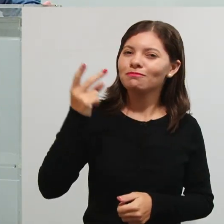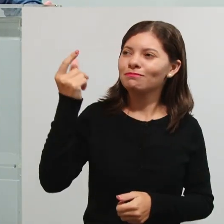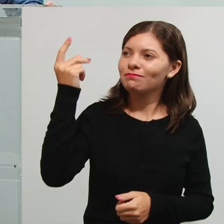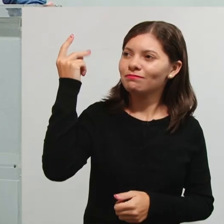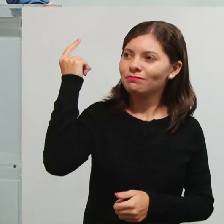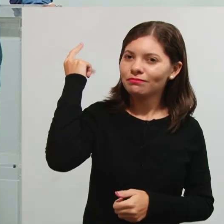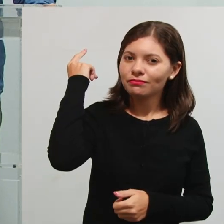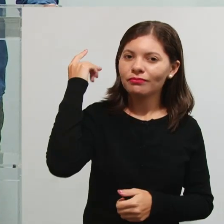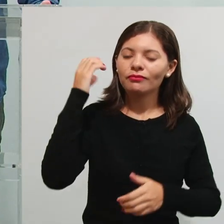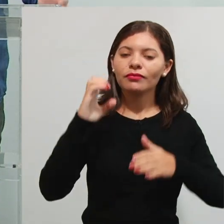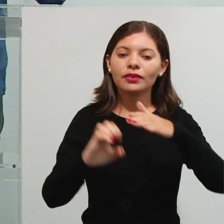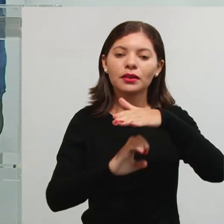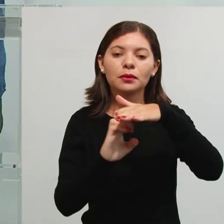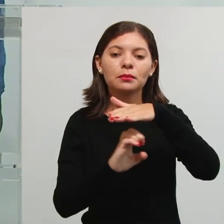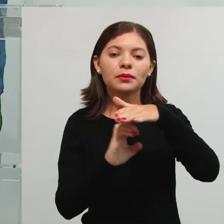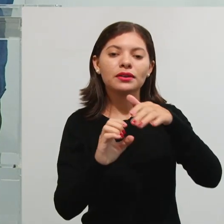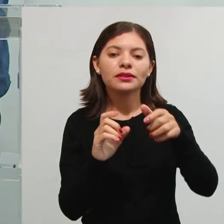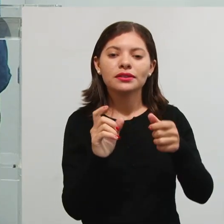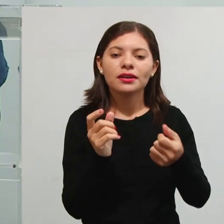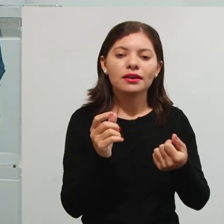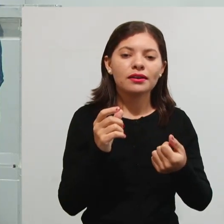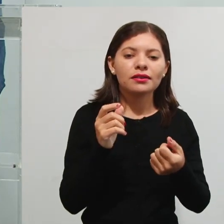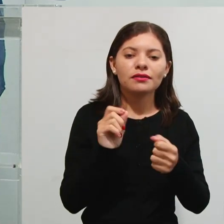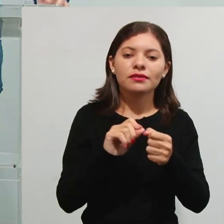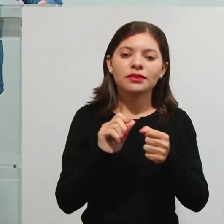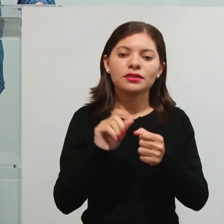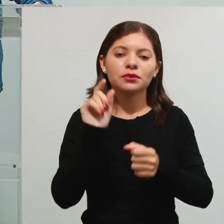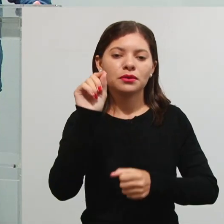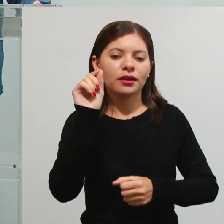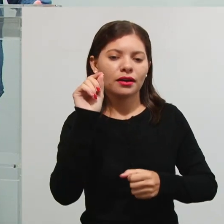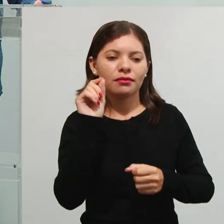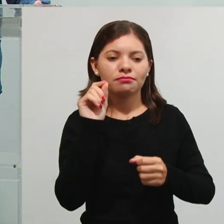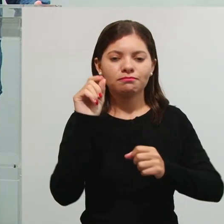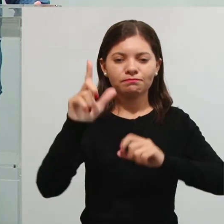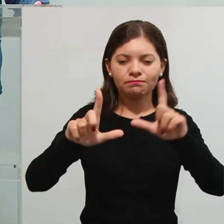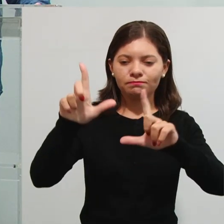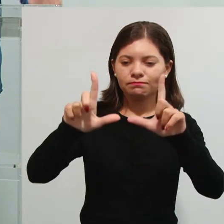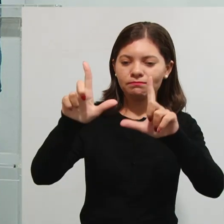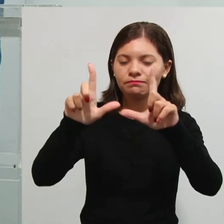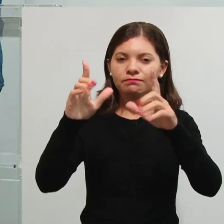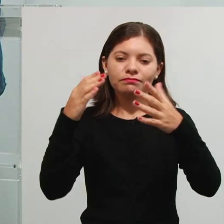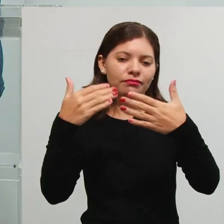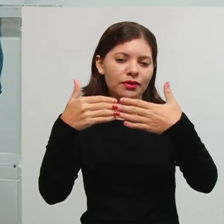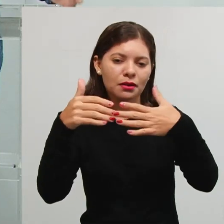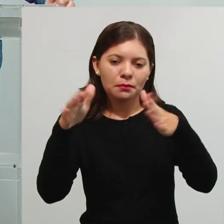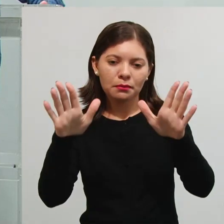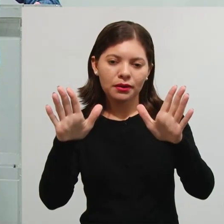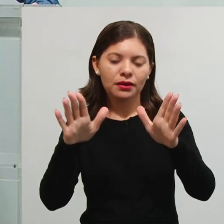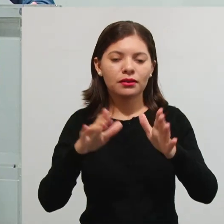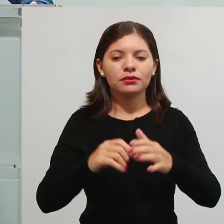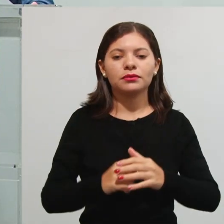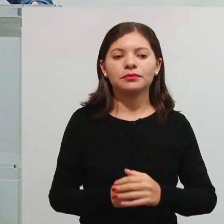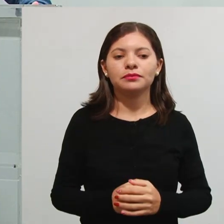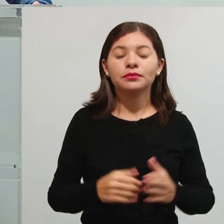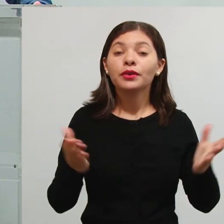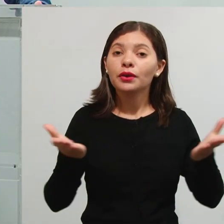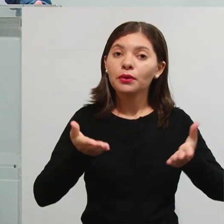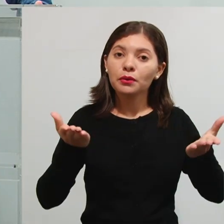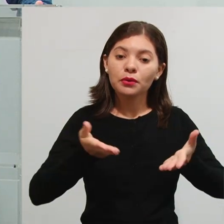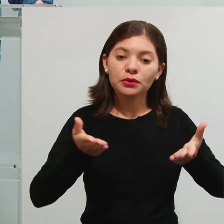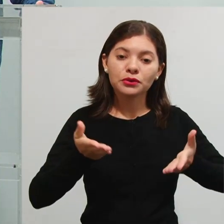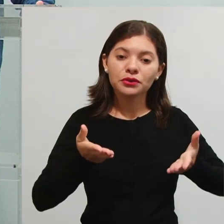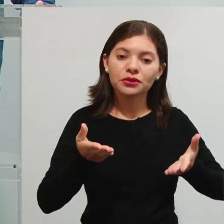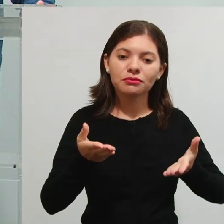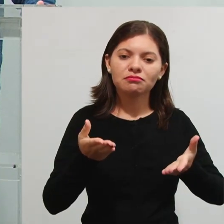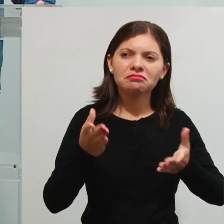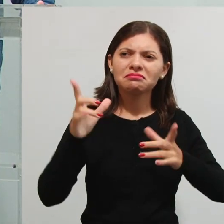né, as empresas faziam muitas propagandas aí nos canais de TV aberta, né, nos outdoors, e hoje em dia você